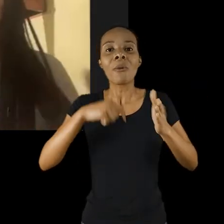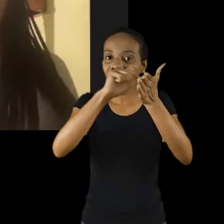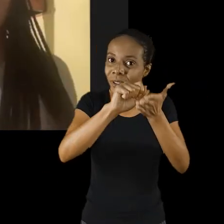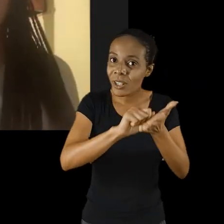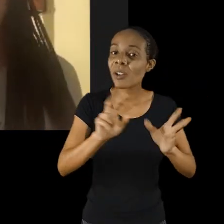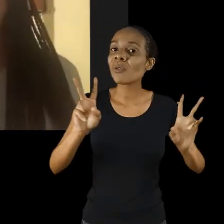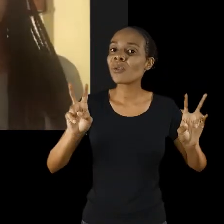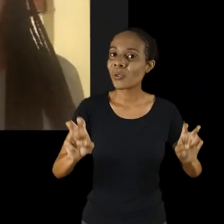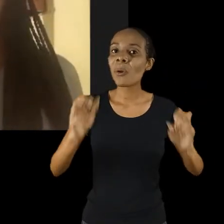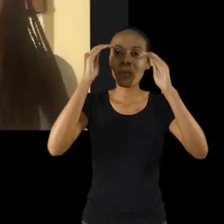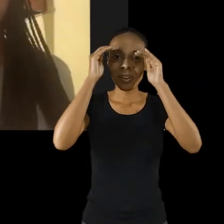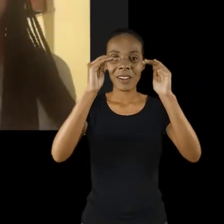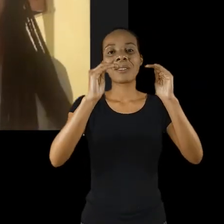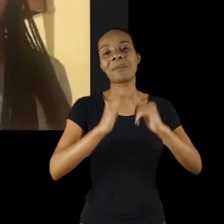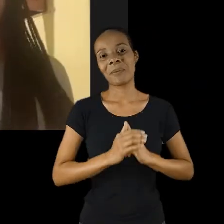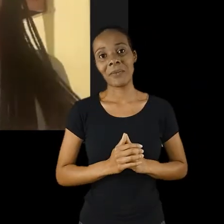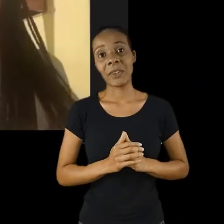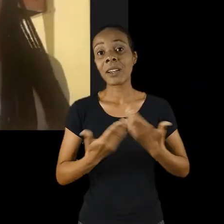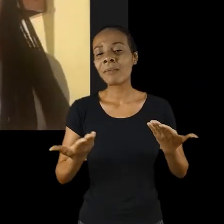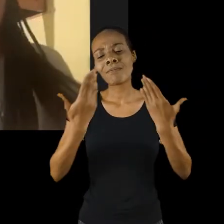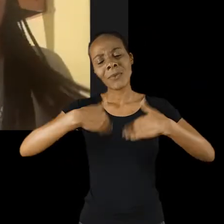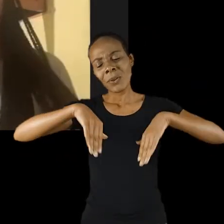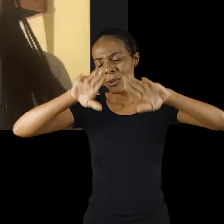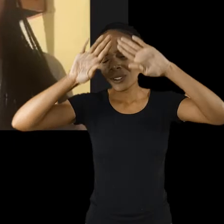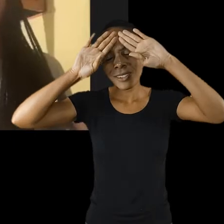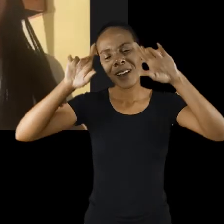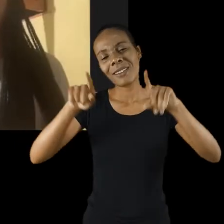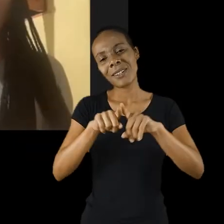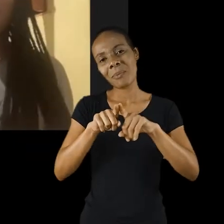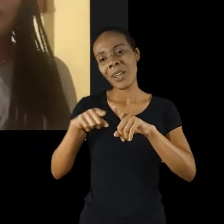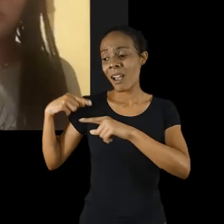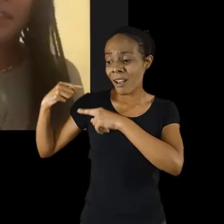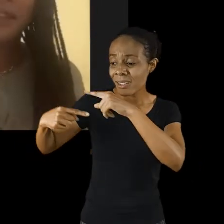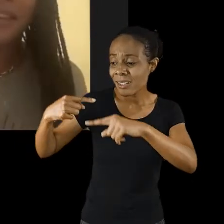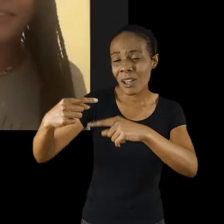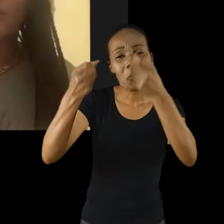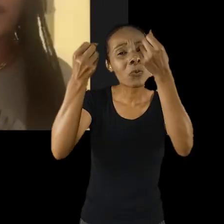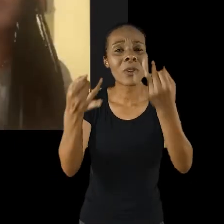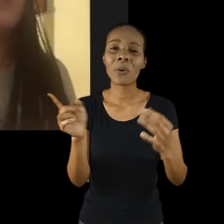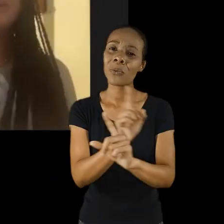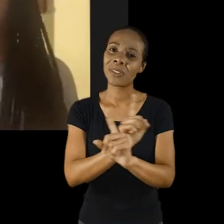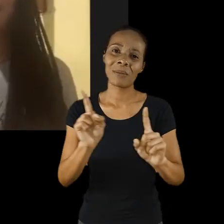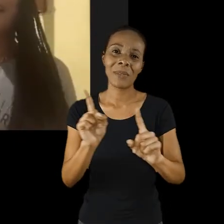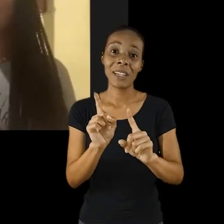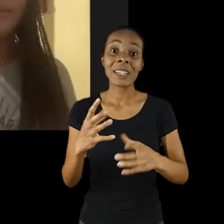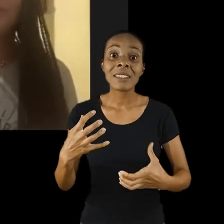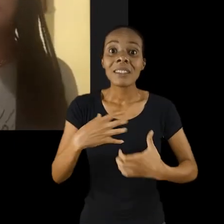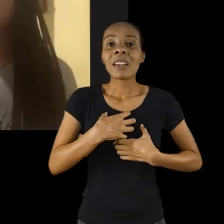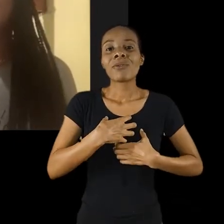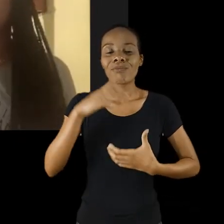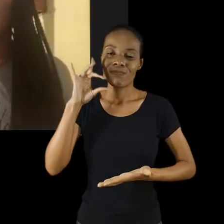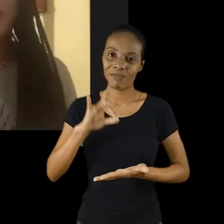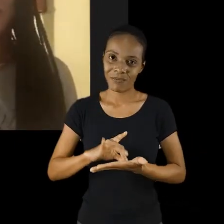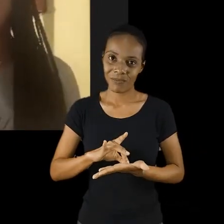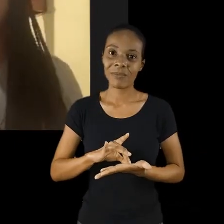os orixás, né, gata? Coisa ancestral não se explica, se sente. E eu tenho muita certeza, não acho, em relação a isso, mas